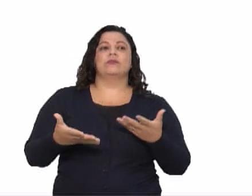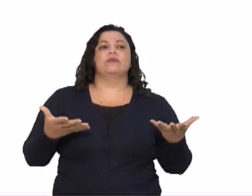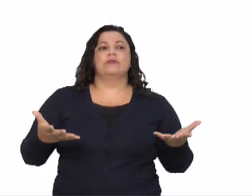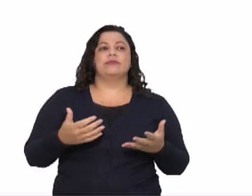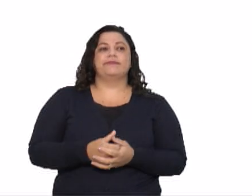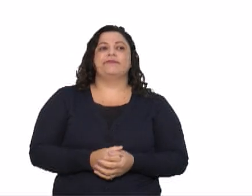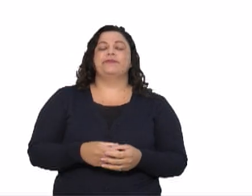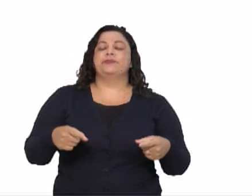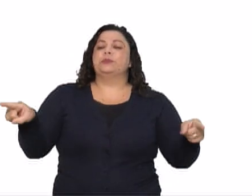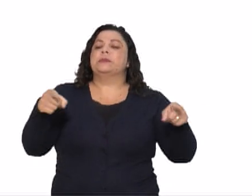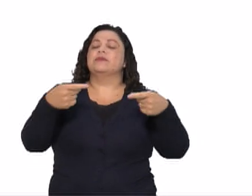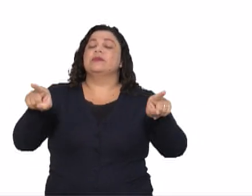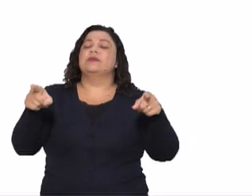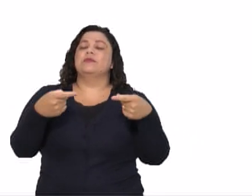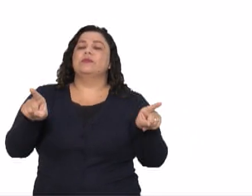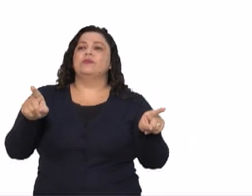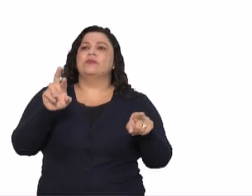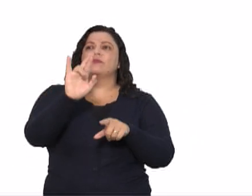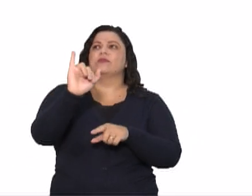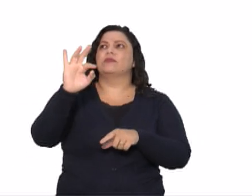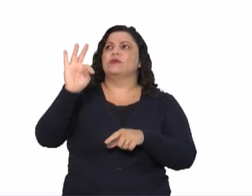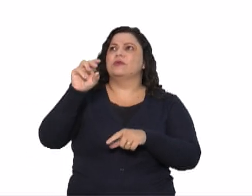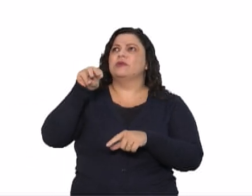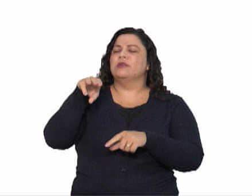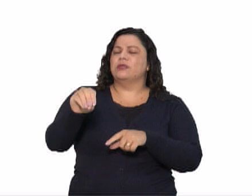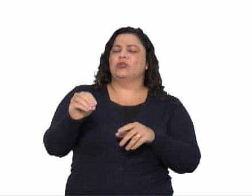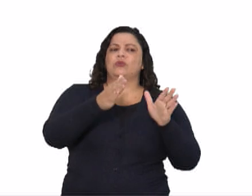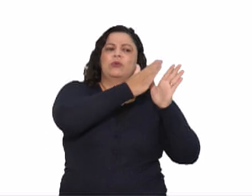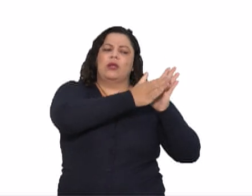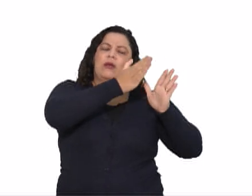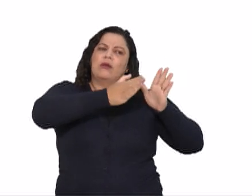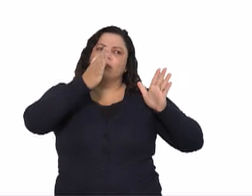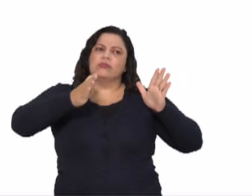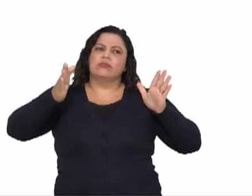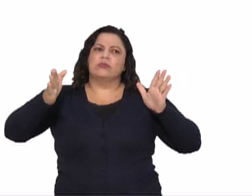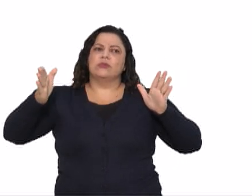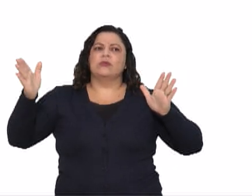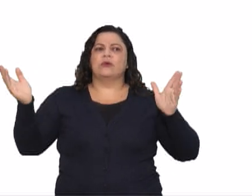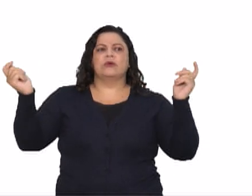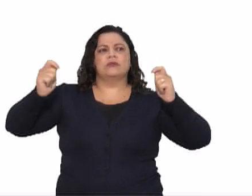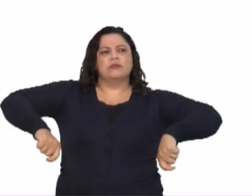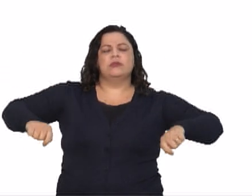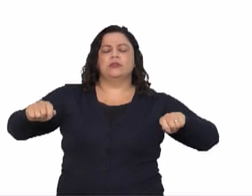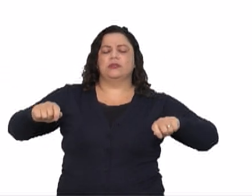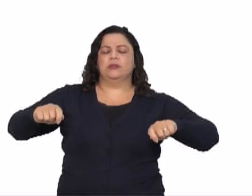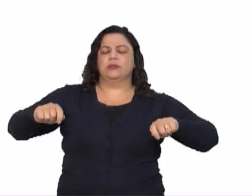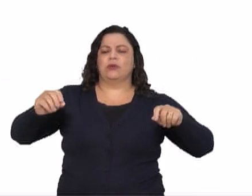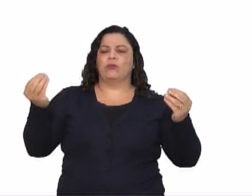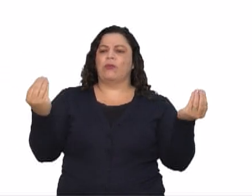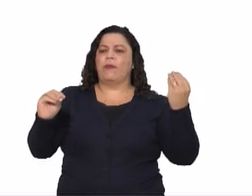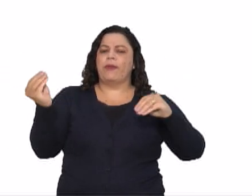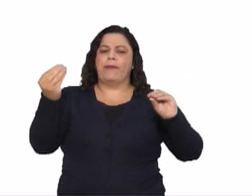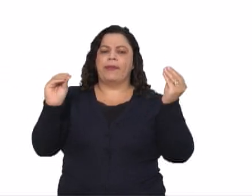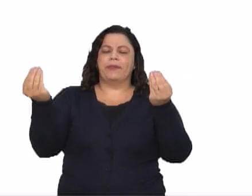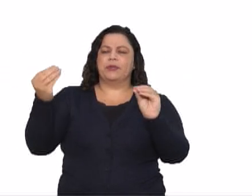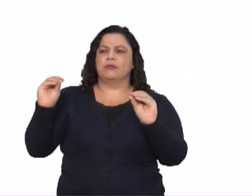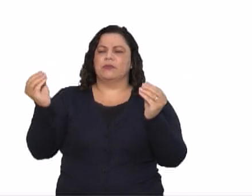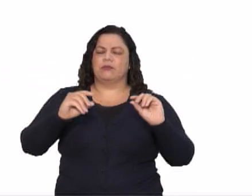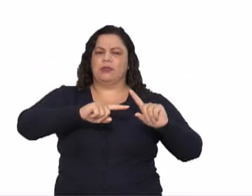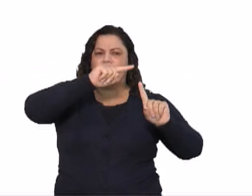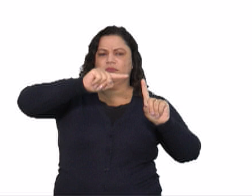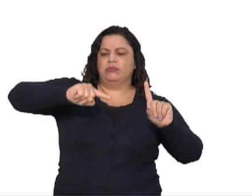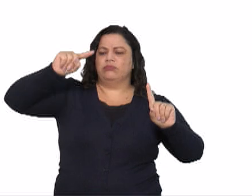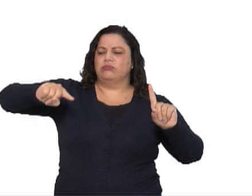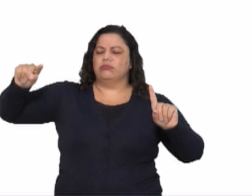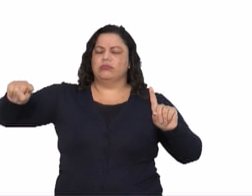Na música, o ritmo é a ordem e proporção com que estão dispostos os sons. Então, para entender o ritmo, a